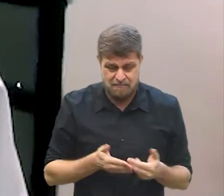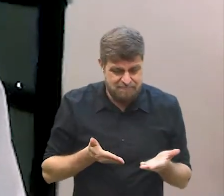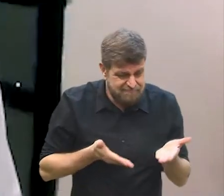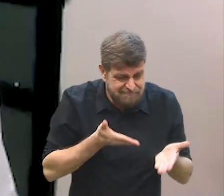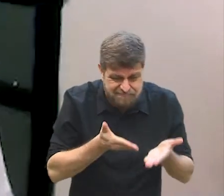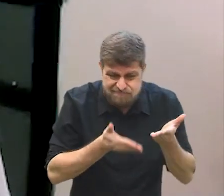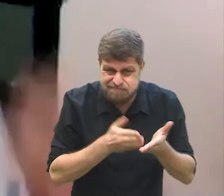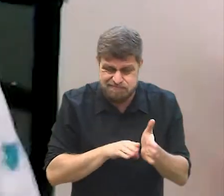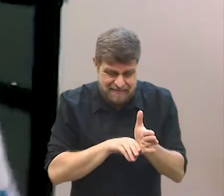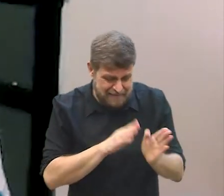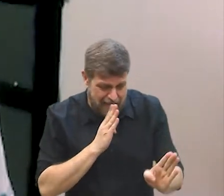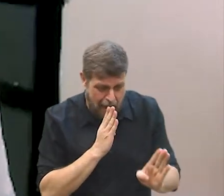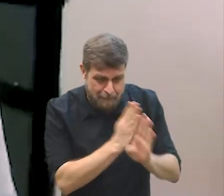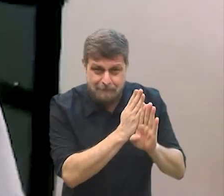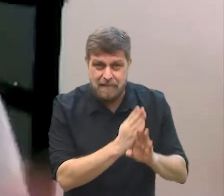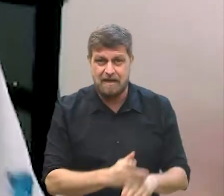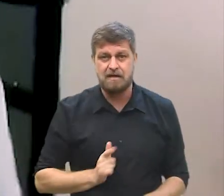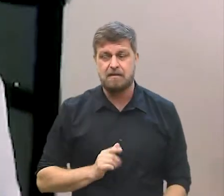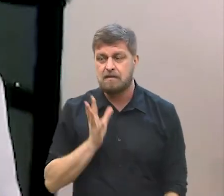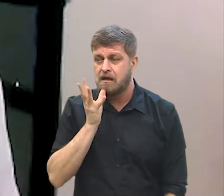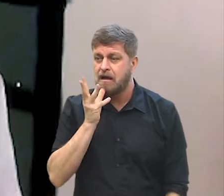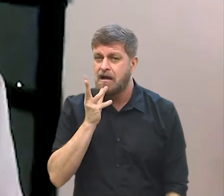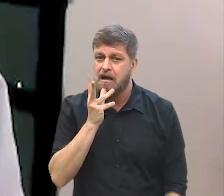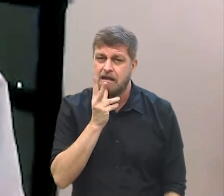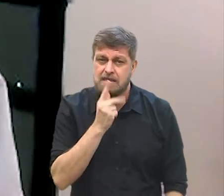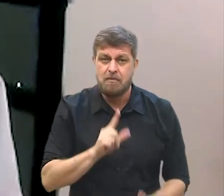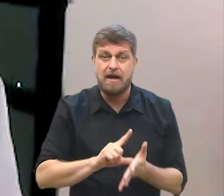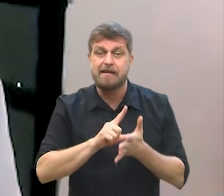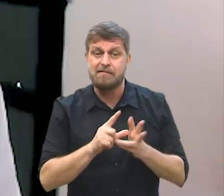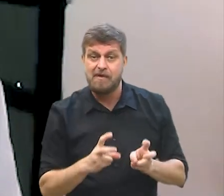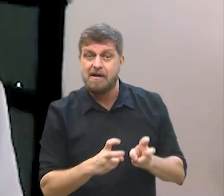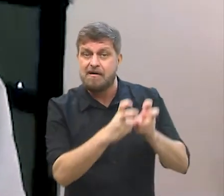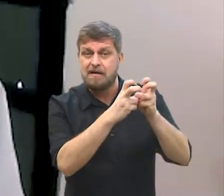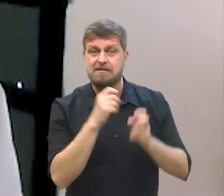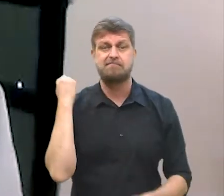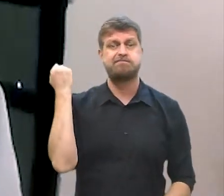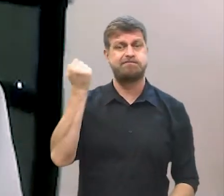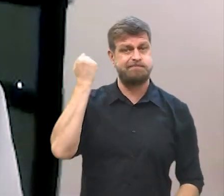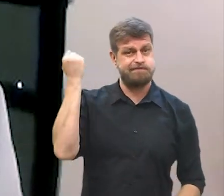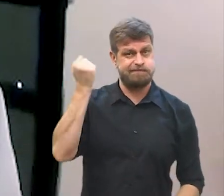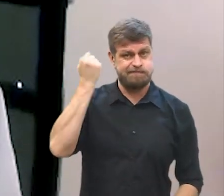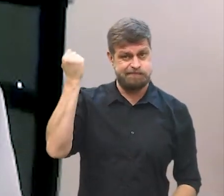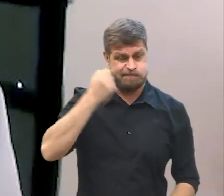tenha ciência que o hospital também é um local protegido aí contra esse novo coronavírus, né?